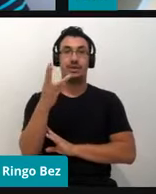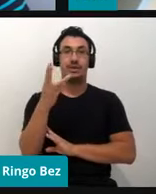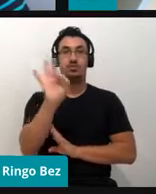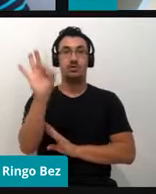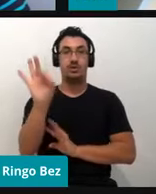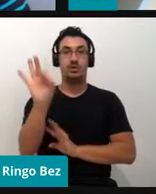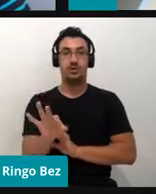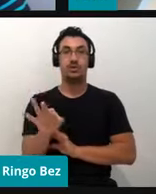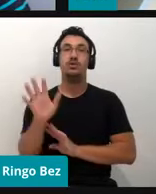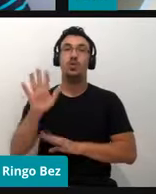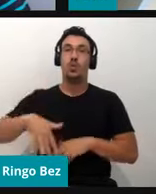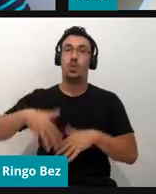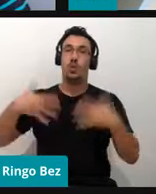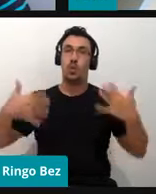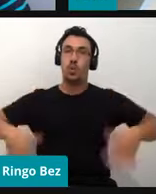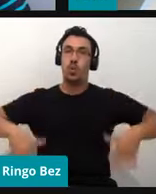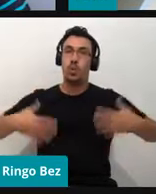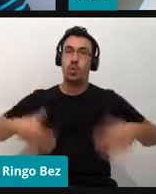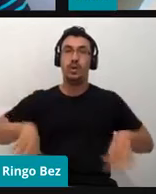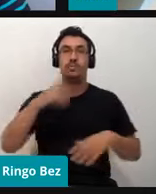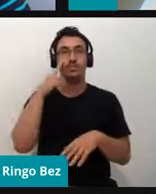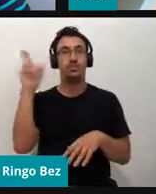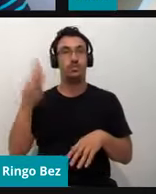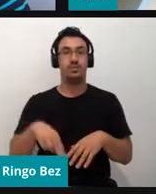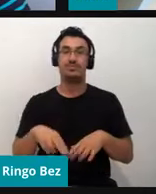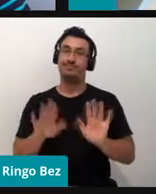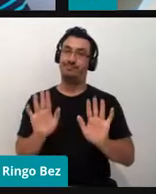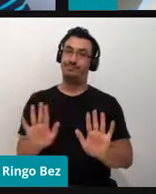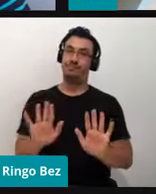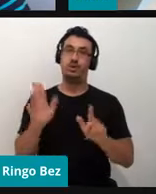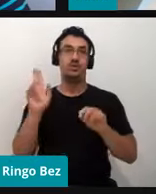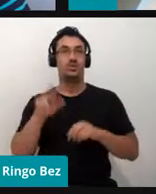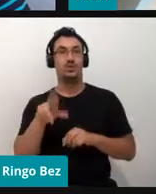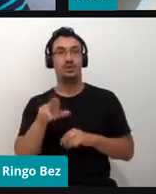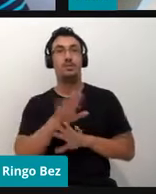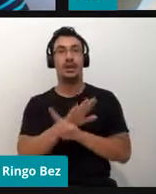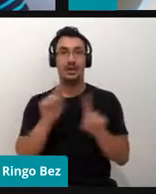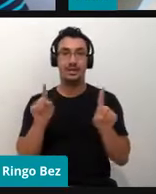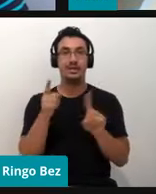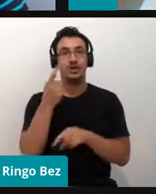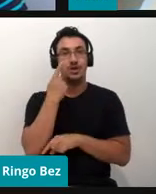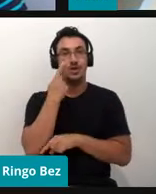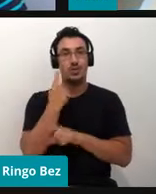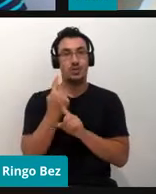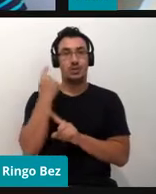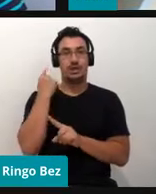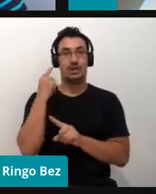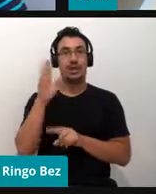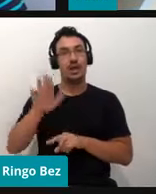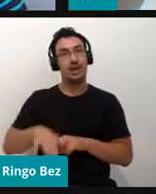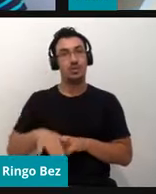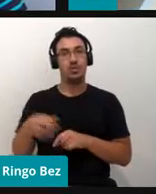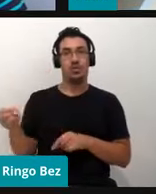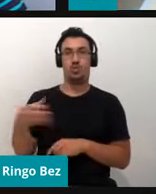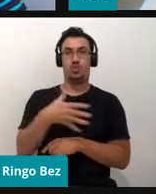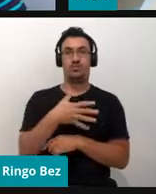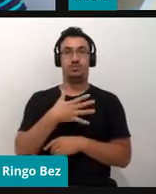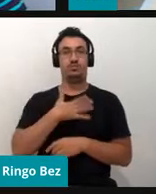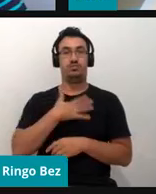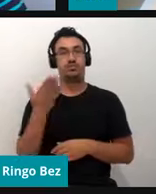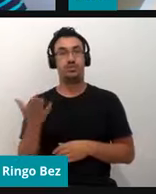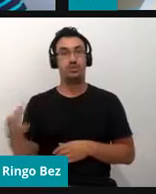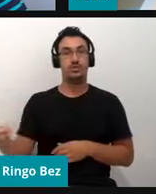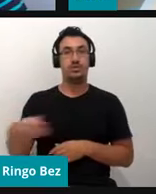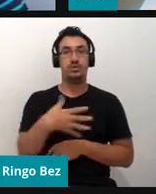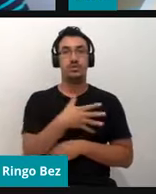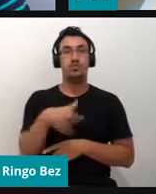nível que jamais não, às vezes pode ser verificado, né? Mas é inédito em termos de sul